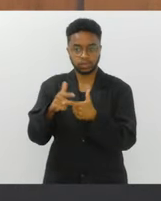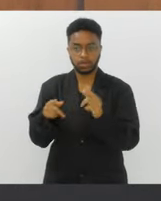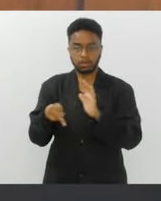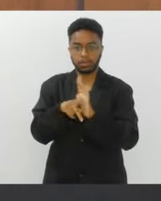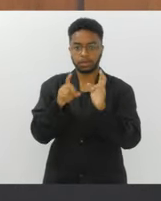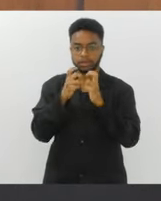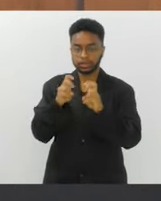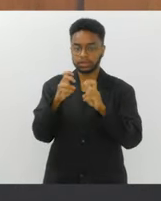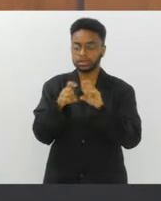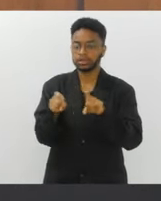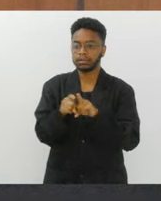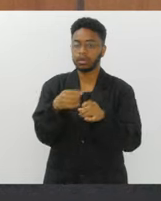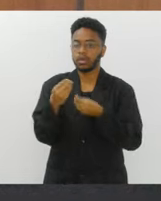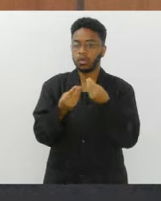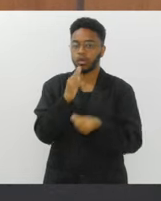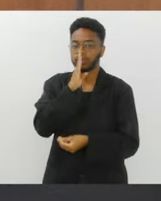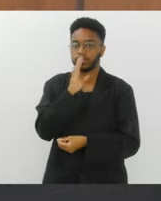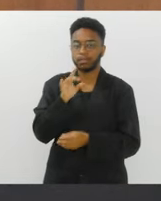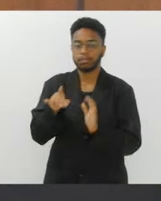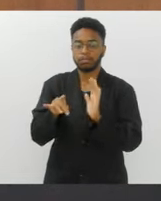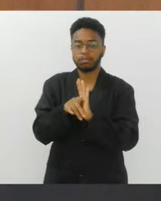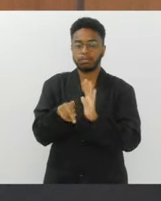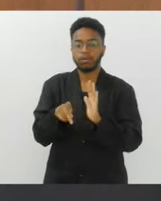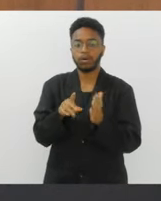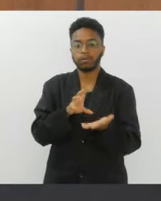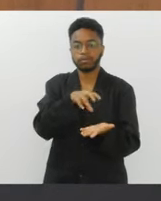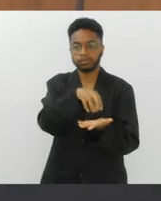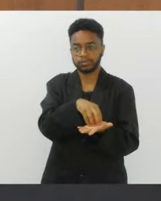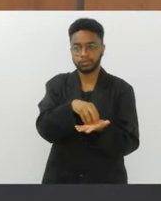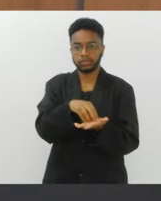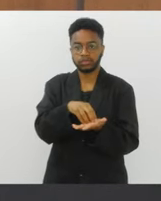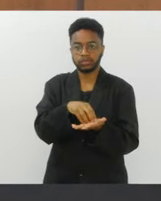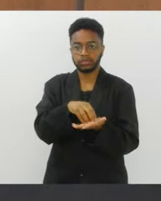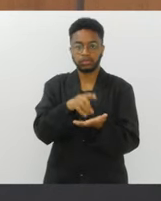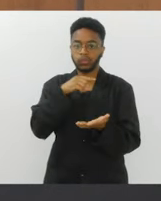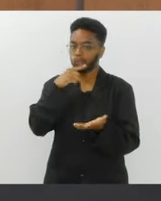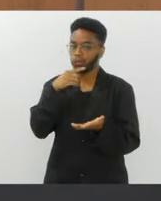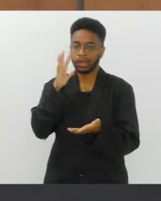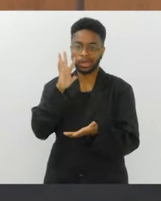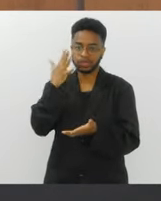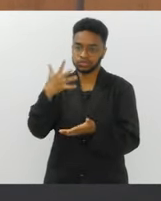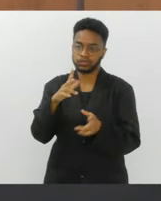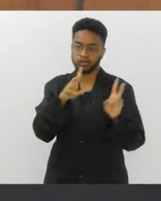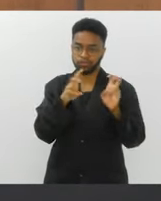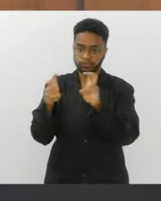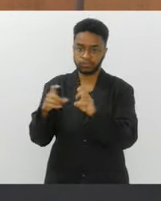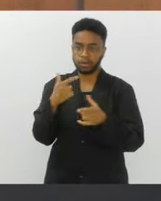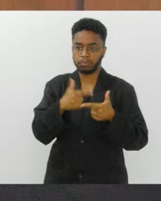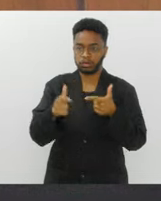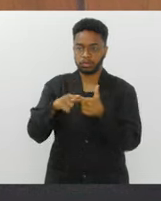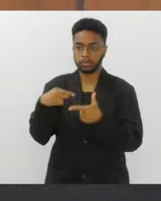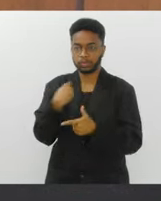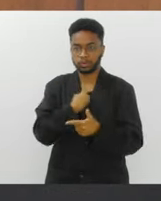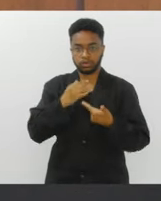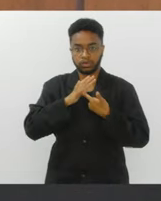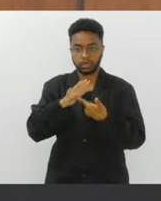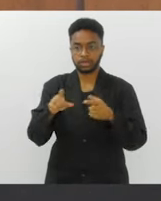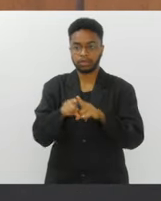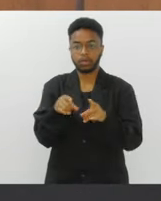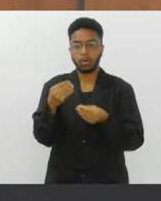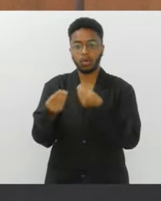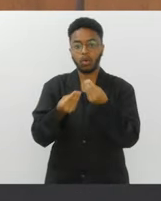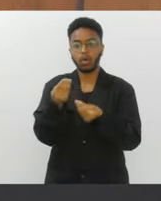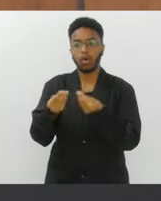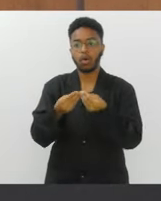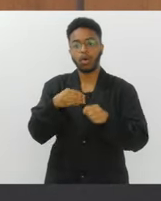Supervia, a negligência e a omissão da agência reguladora, que está longe da conta dos problemas que estão colocados. Inclusive, a forma de